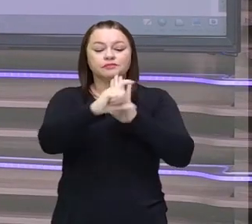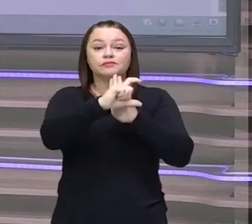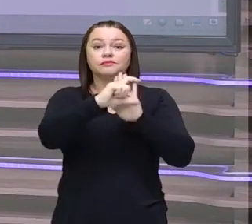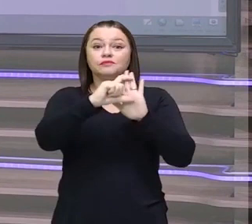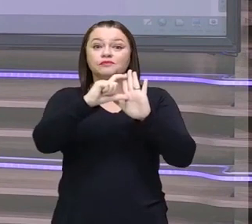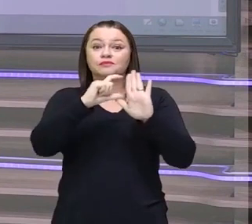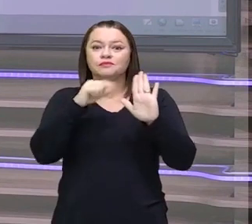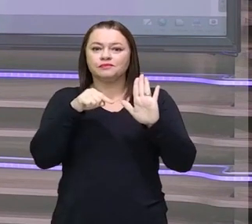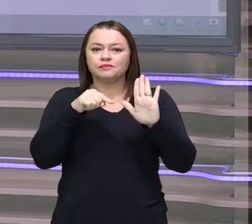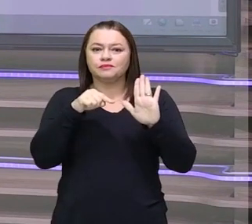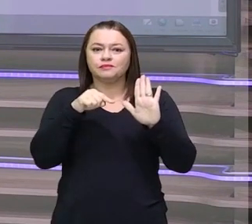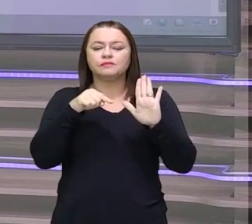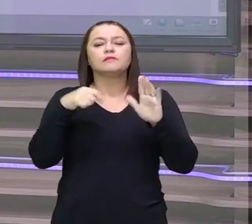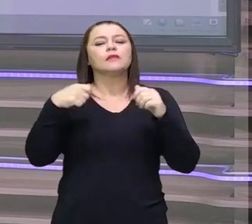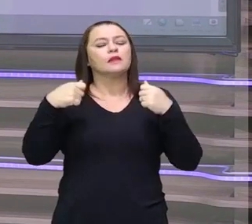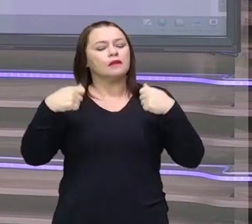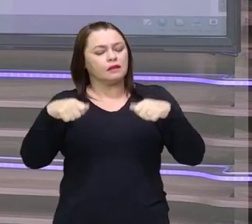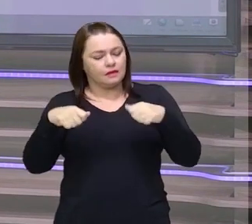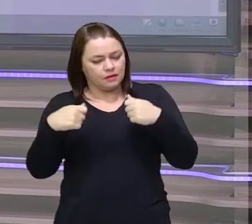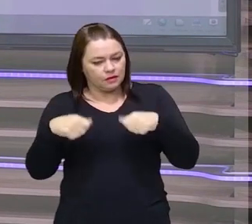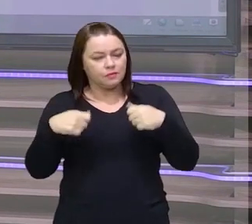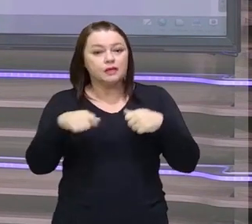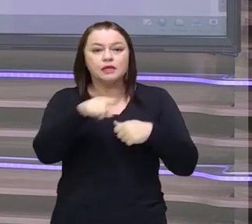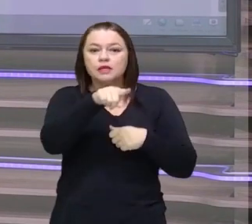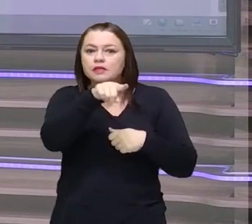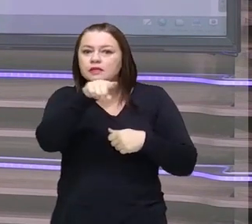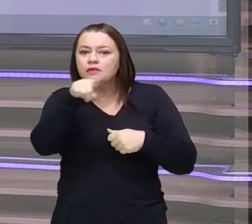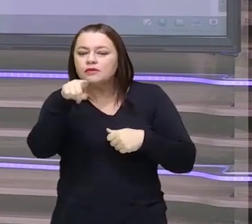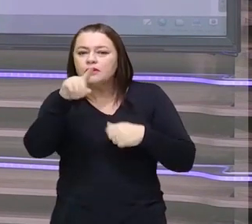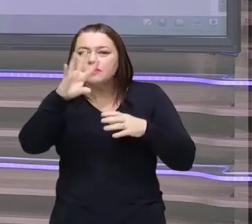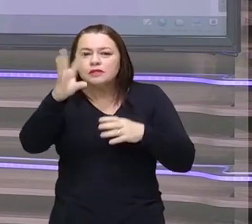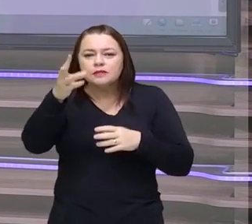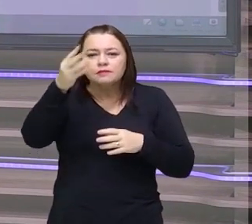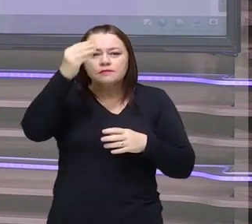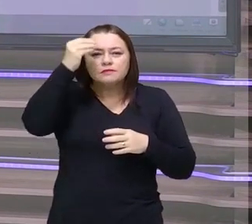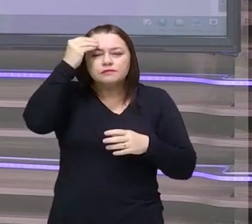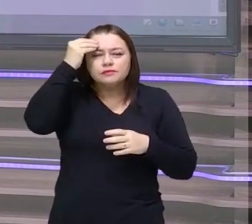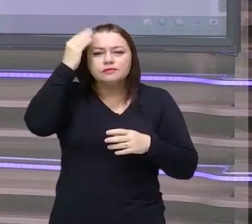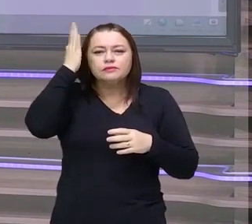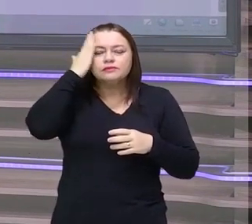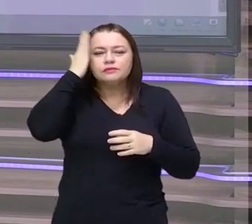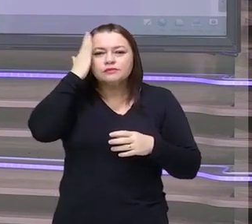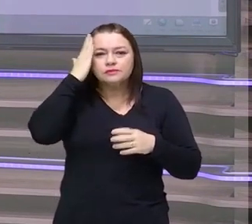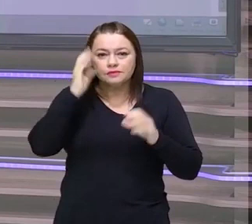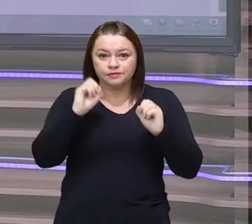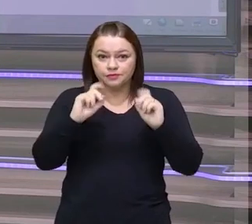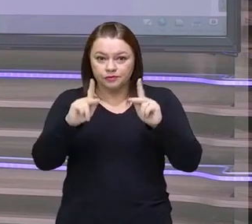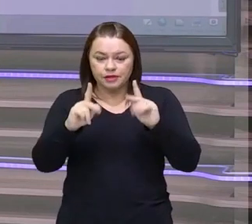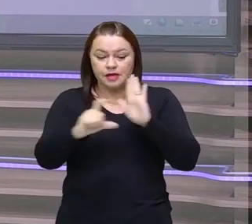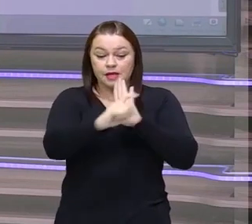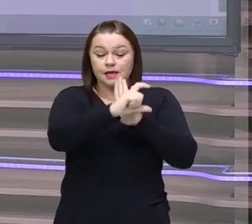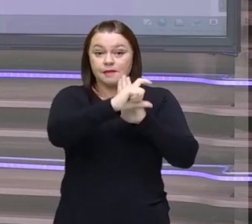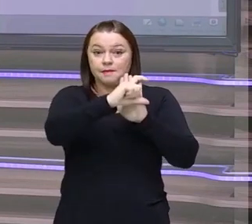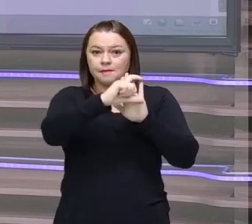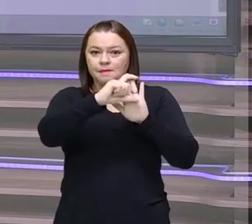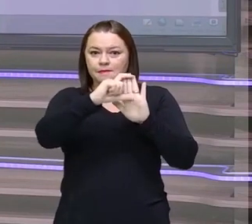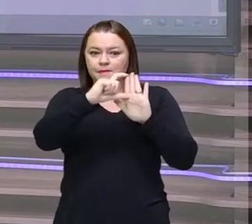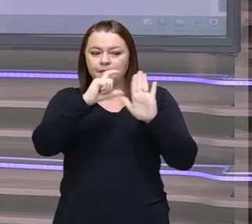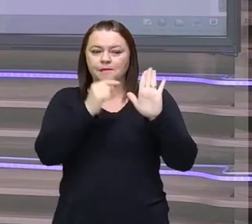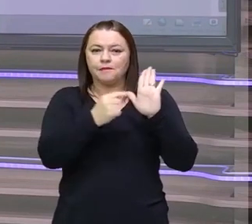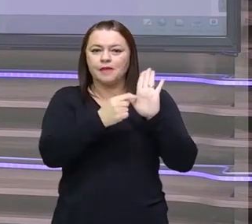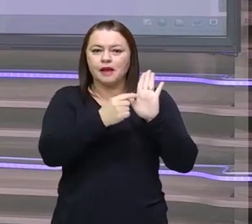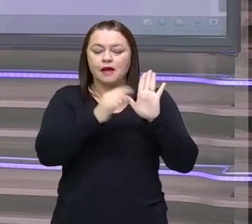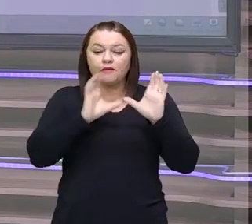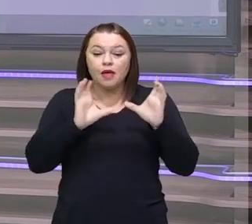parágrafo, preciso que vocês tentem fixar na cabecinha. Parágrafo,